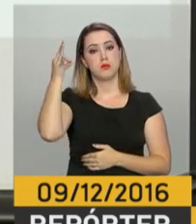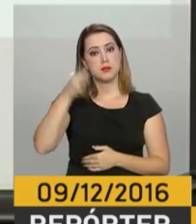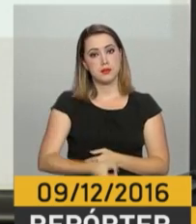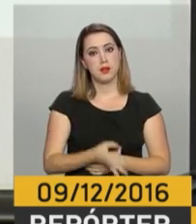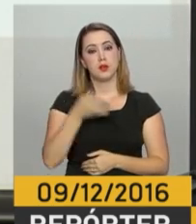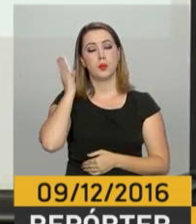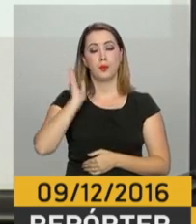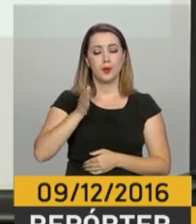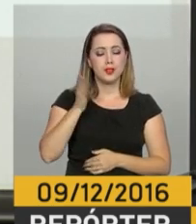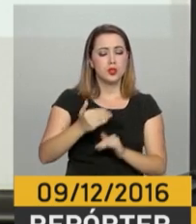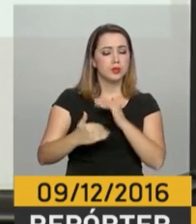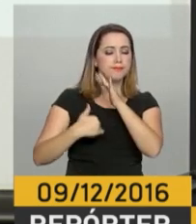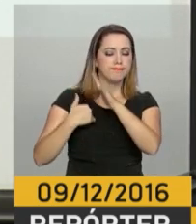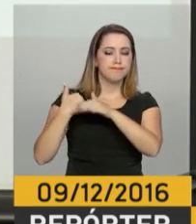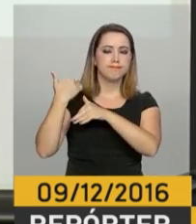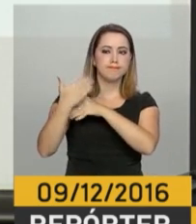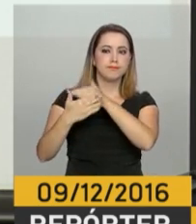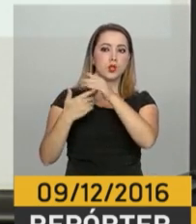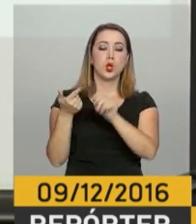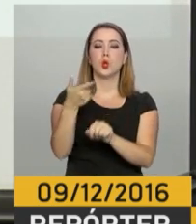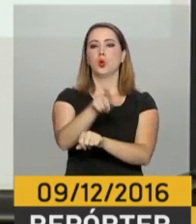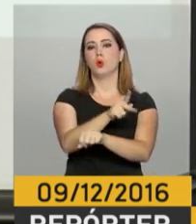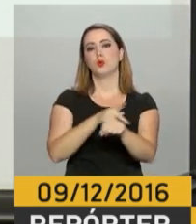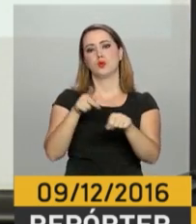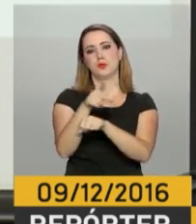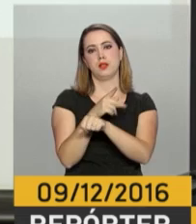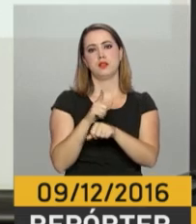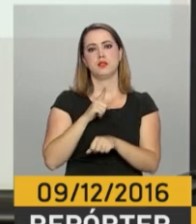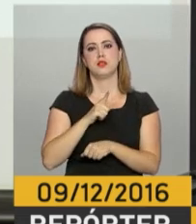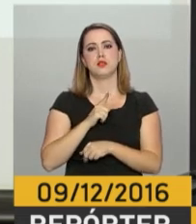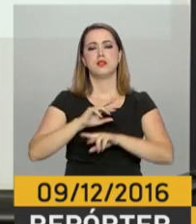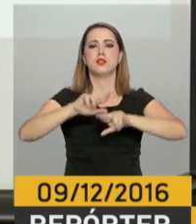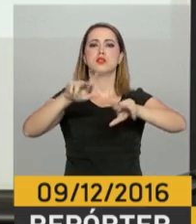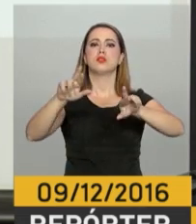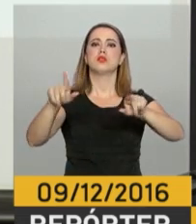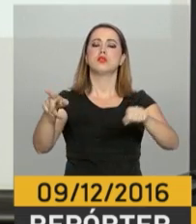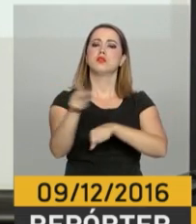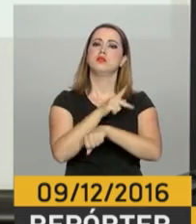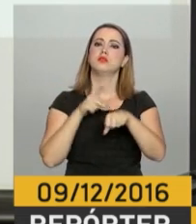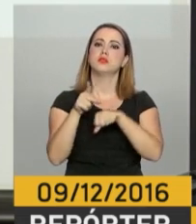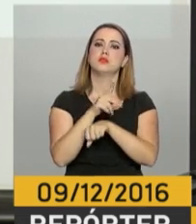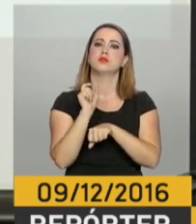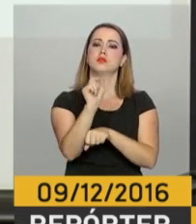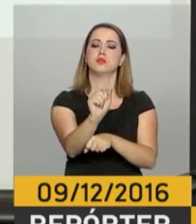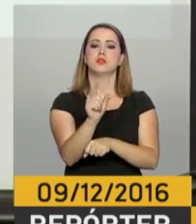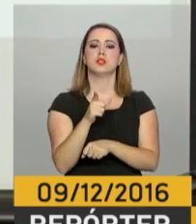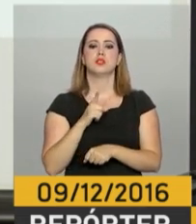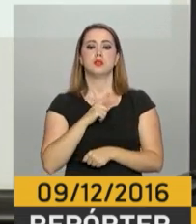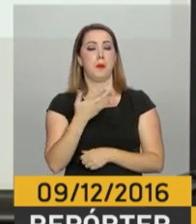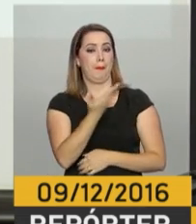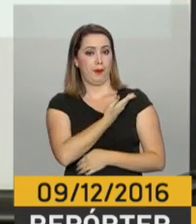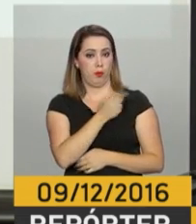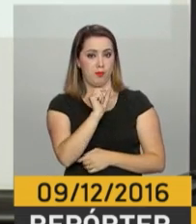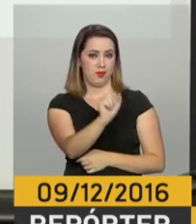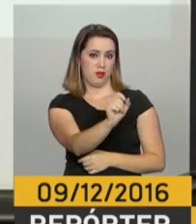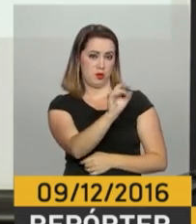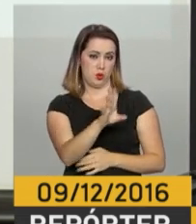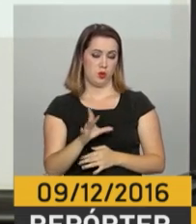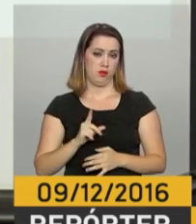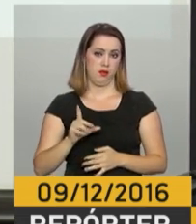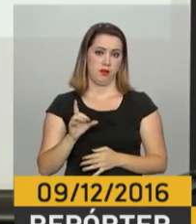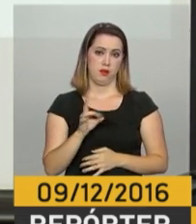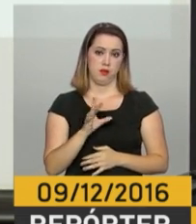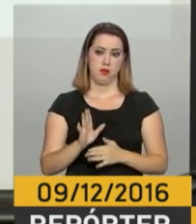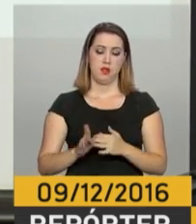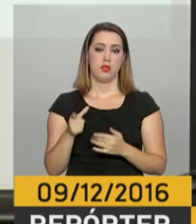porque isto já se fez em outros países. Houve países, meus amigos, em que não só fixou-se, por